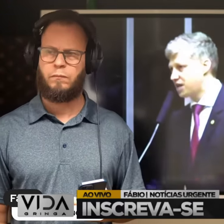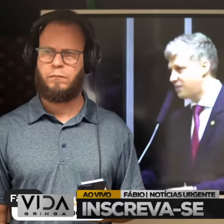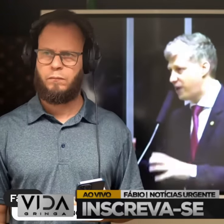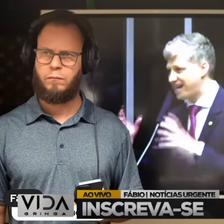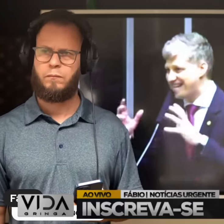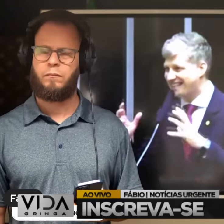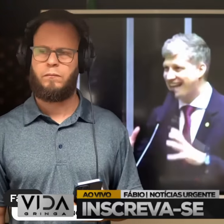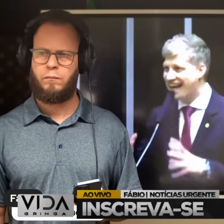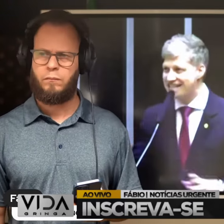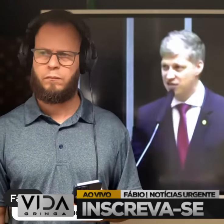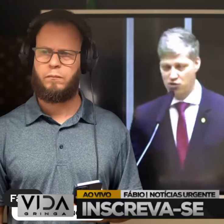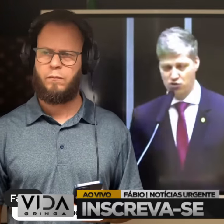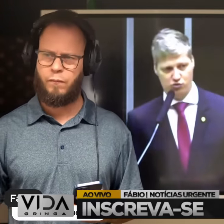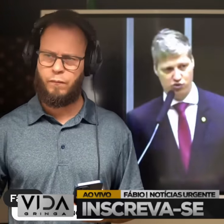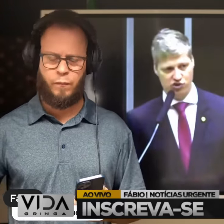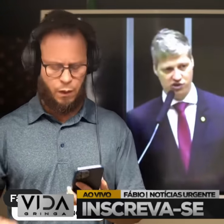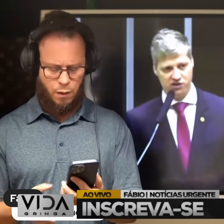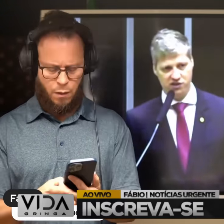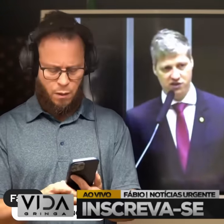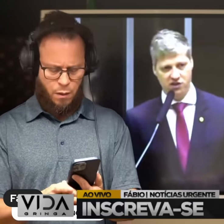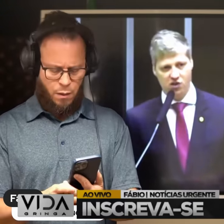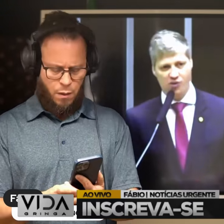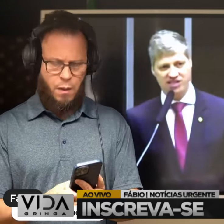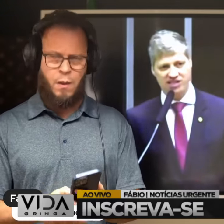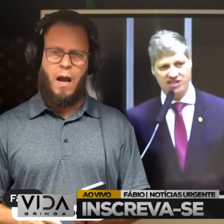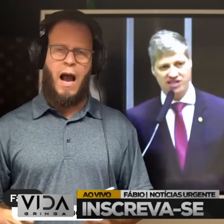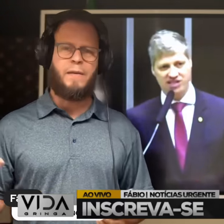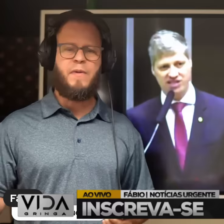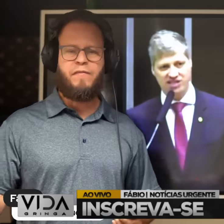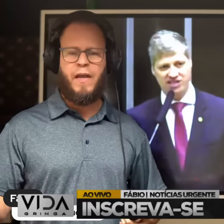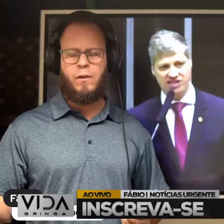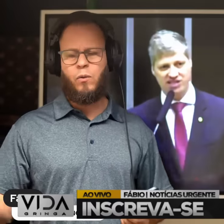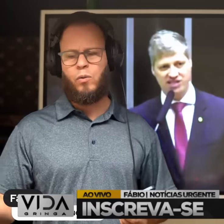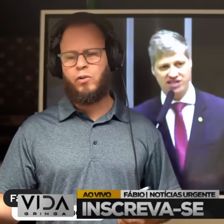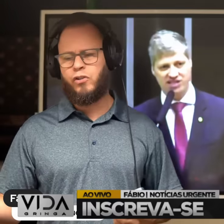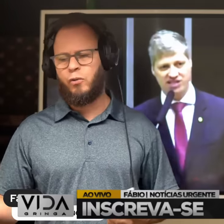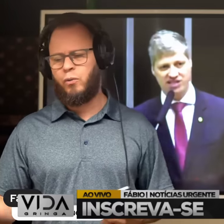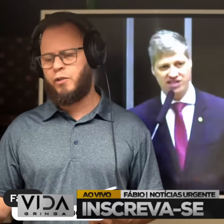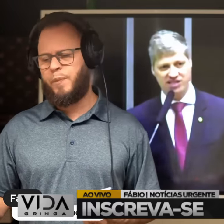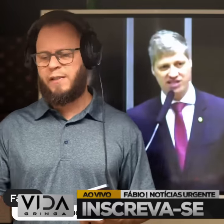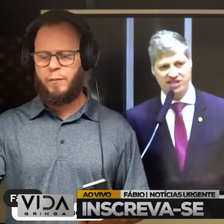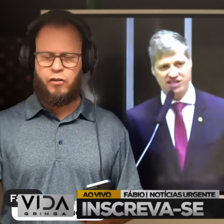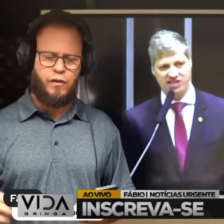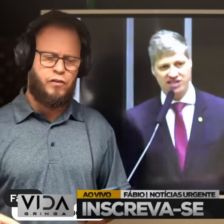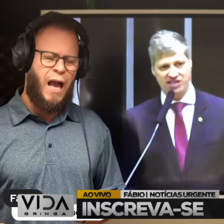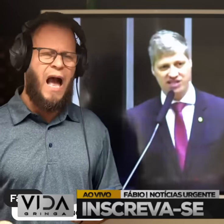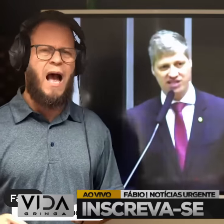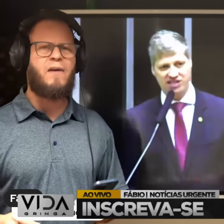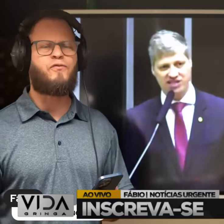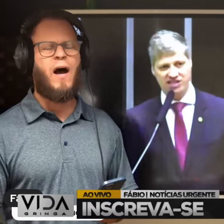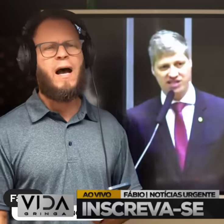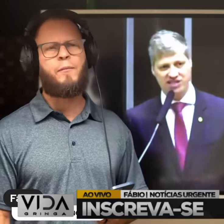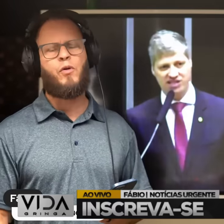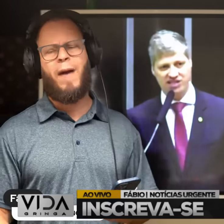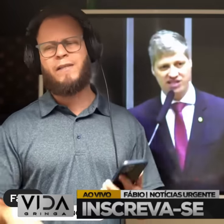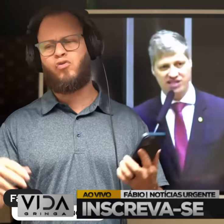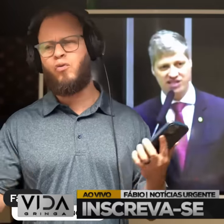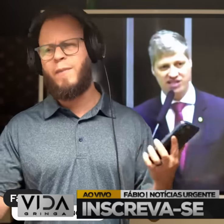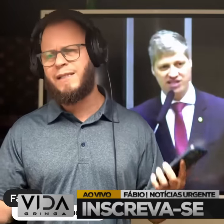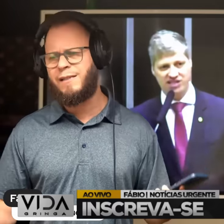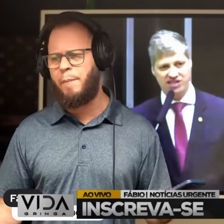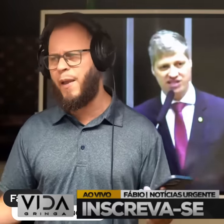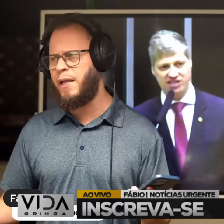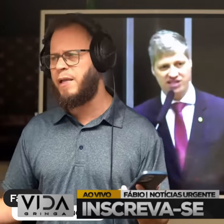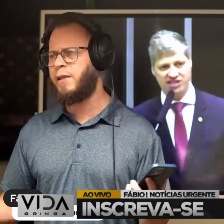Fizemos a campanha intensa nos últimos dias. Aí me vem os pessimistas. Ah, Fábio, mais